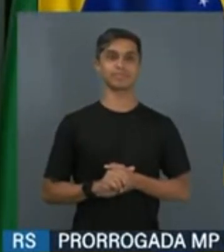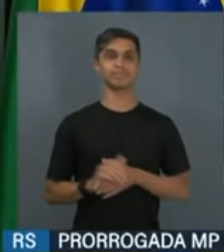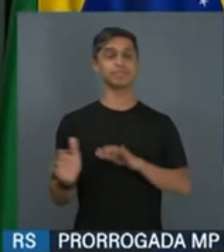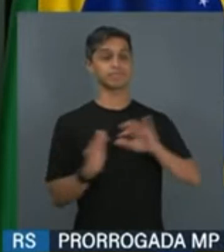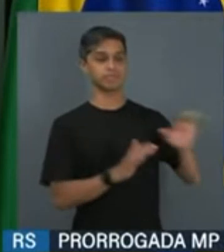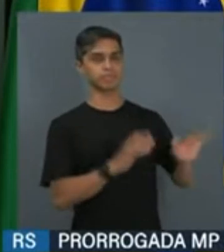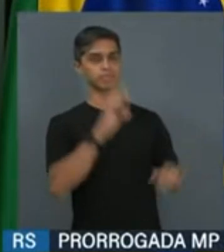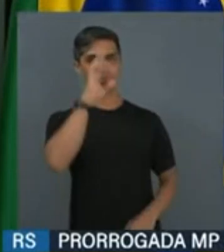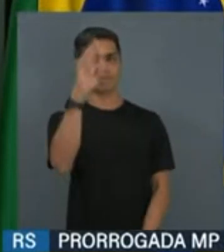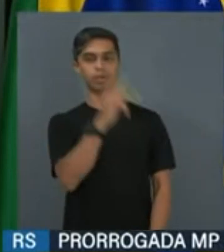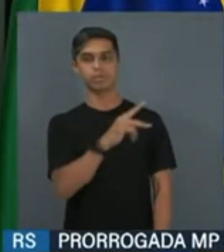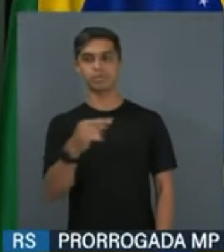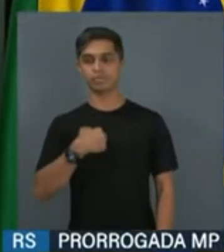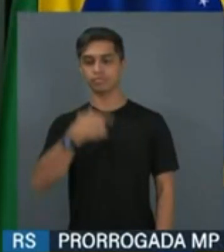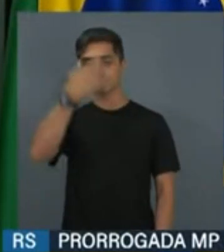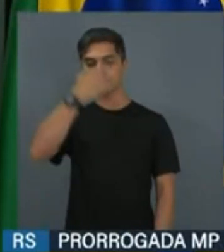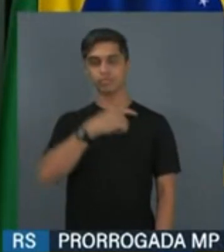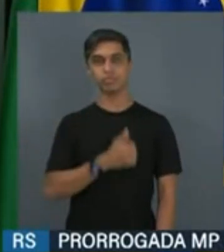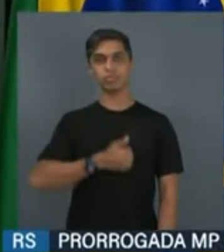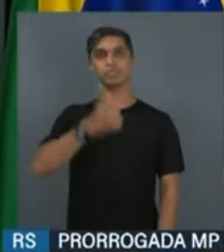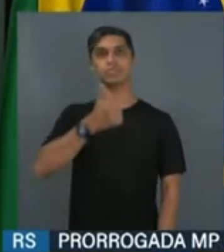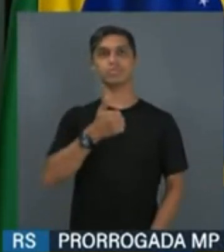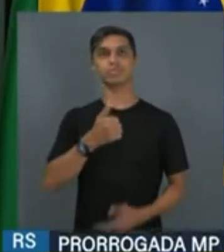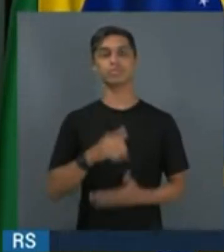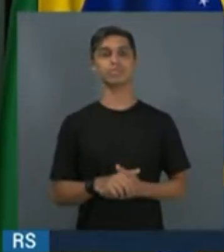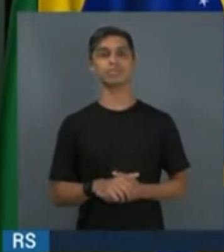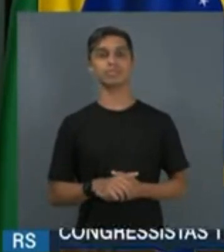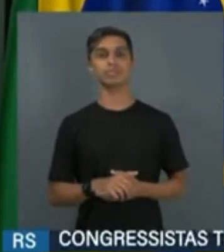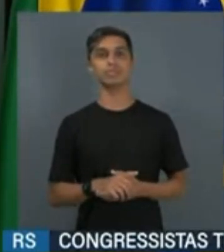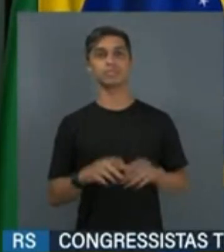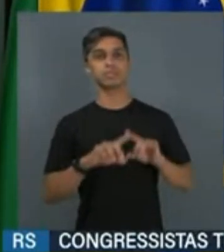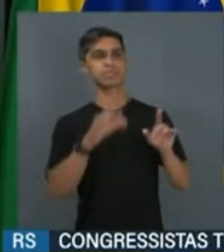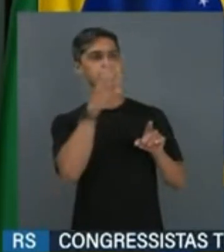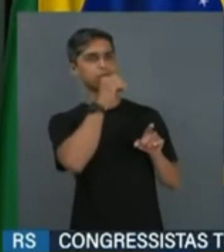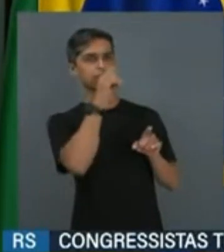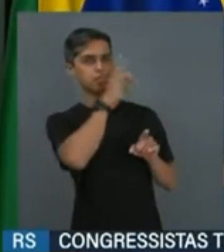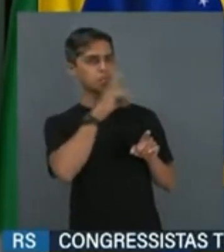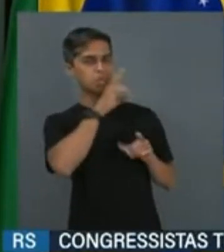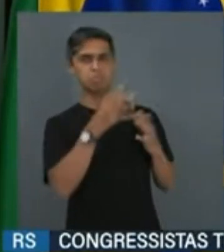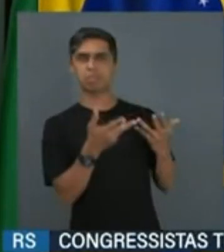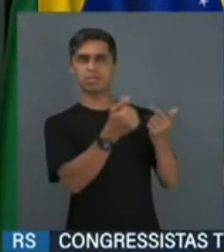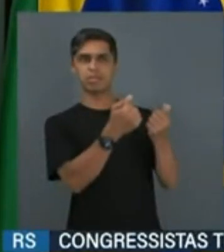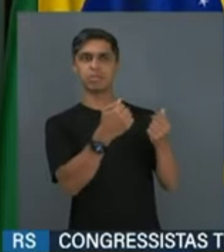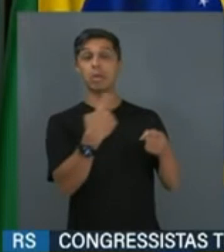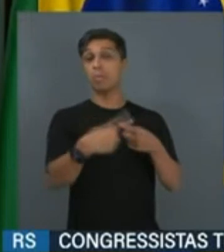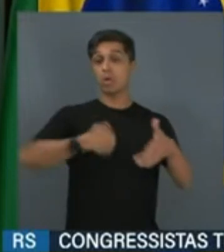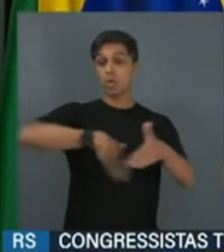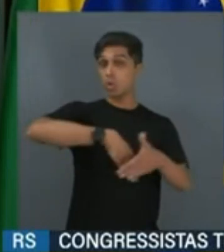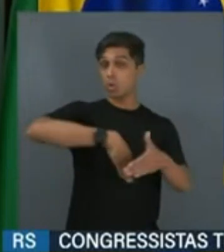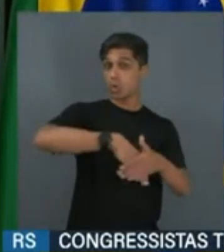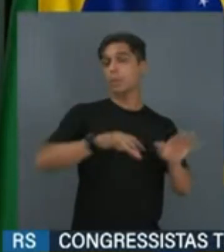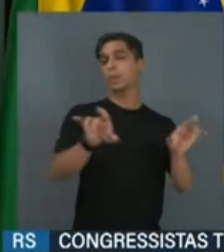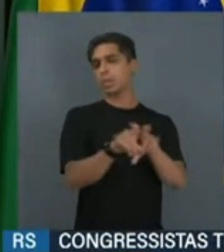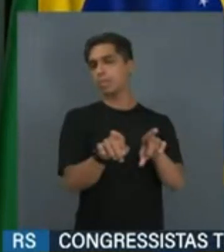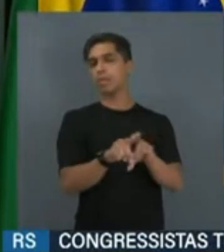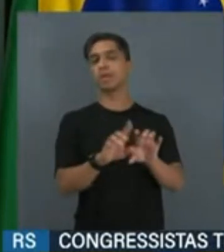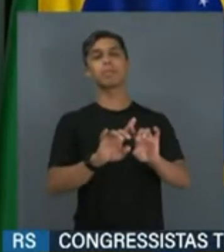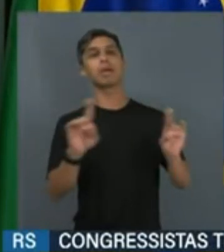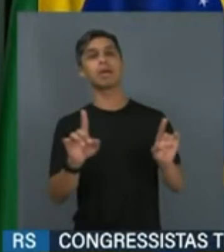coube a mim ser o primeiro, depois de um final de semana memorável, não pelo futebol apenas.